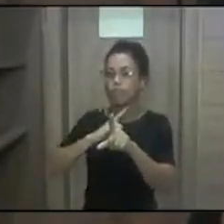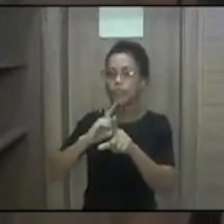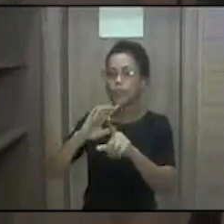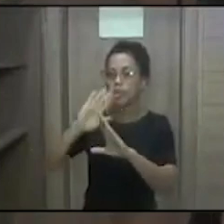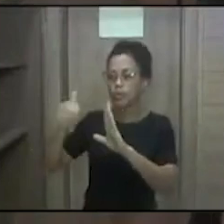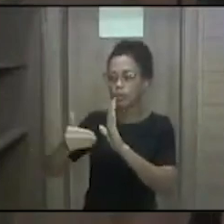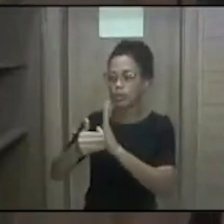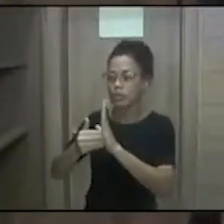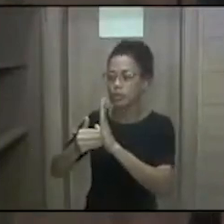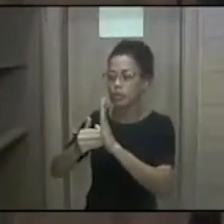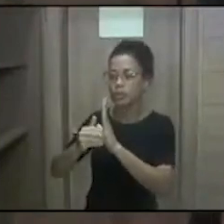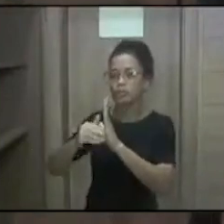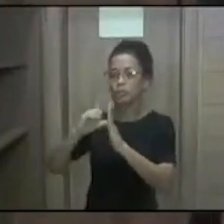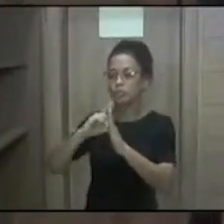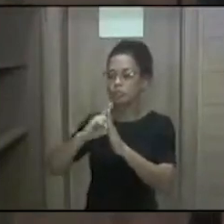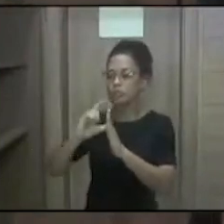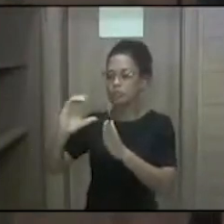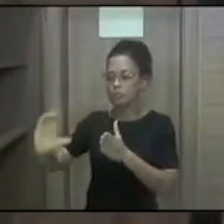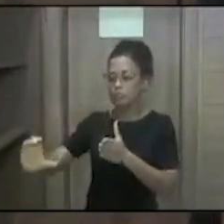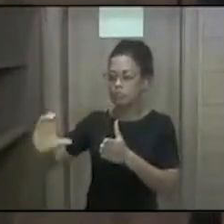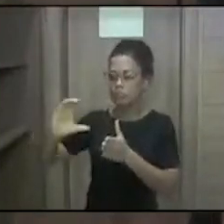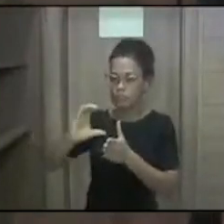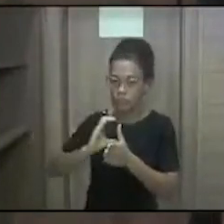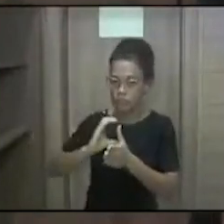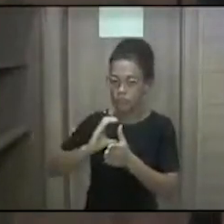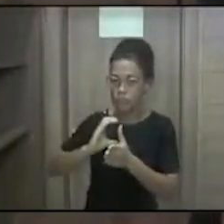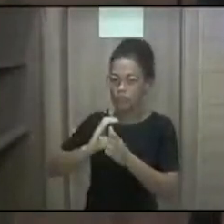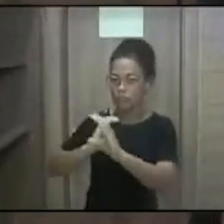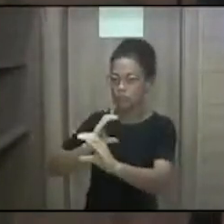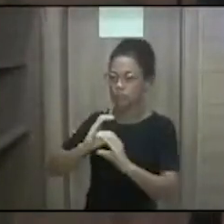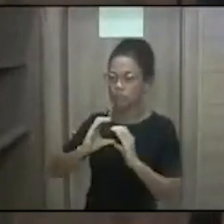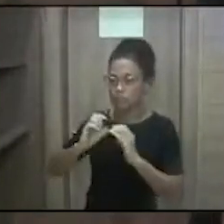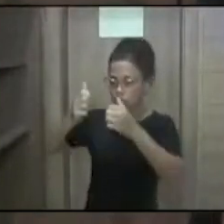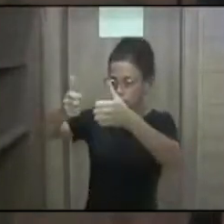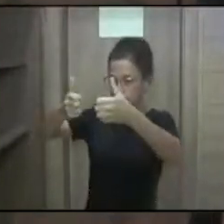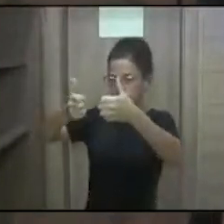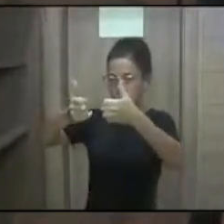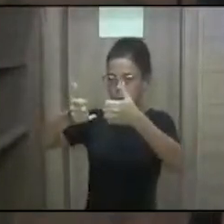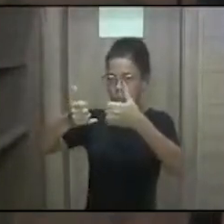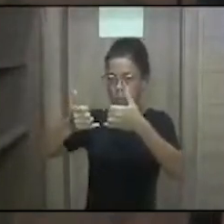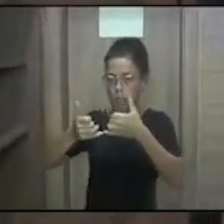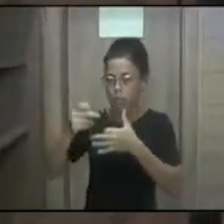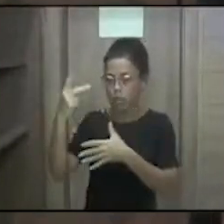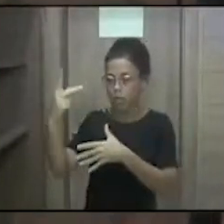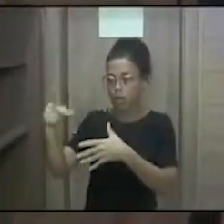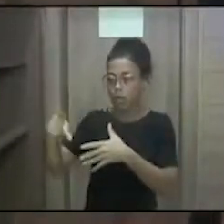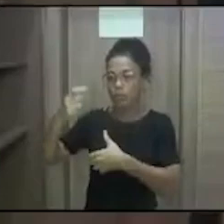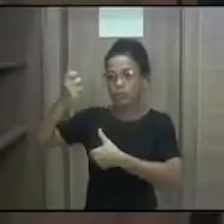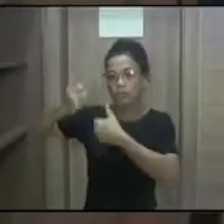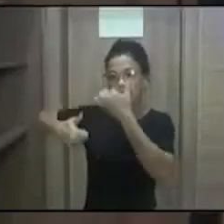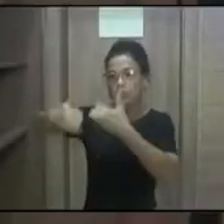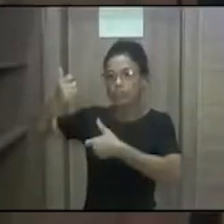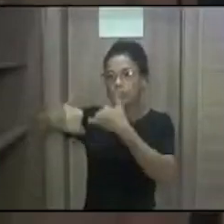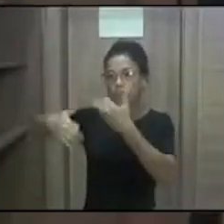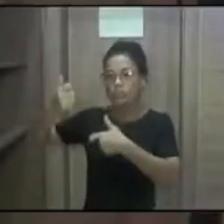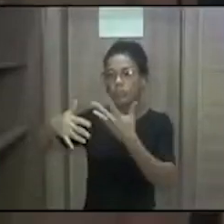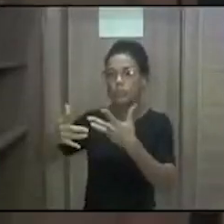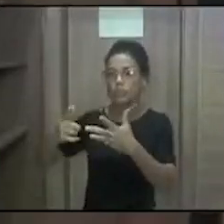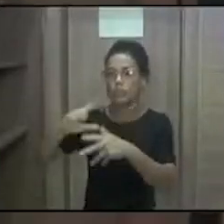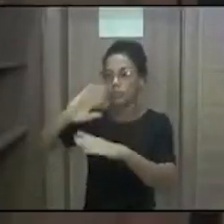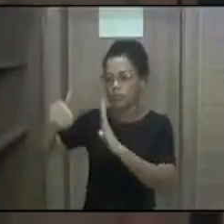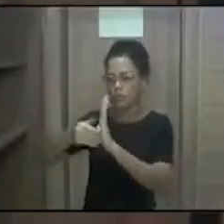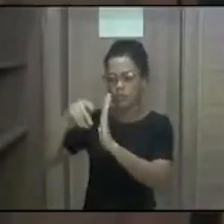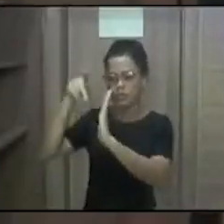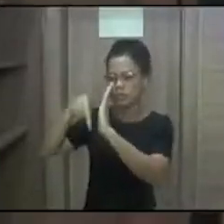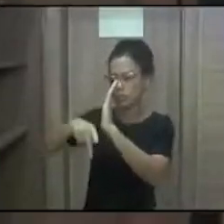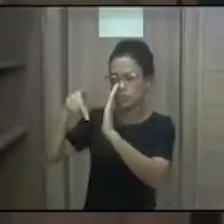a Coordenação Geral do Ministério da Saúde iniciou também um TED, né, um termo de execução descentralizada, para fazer projeto